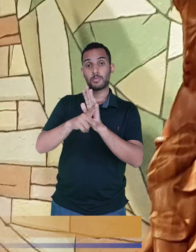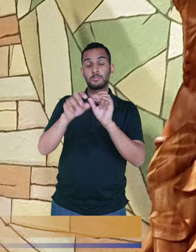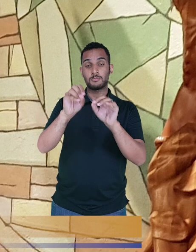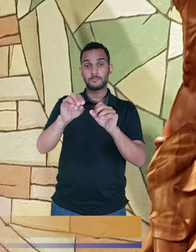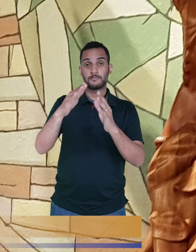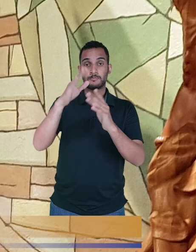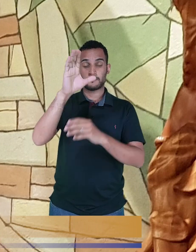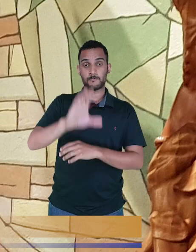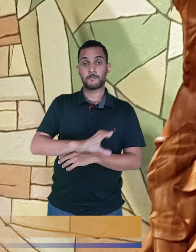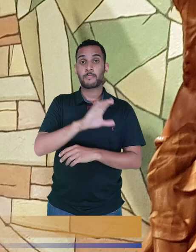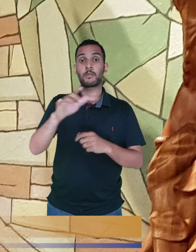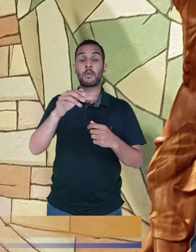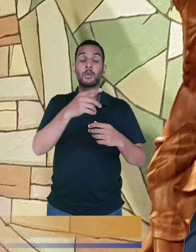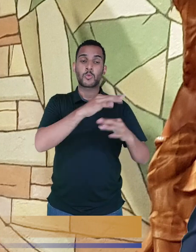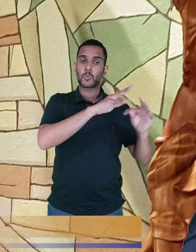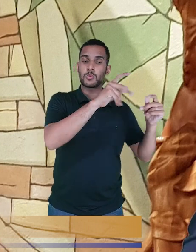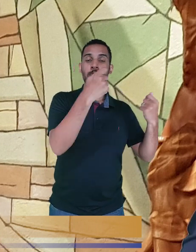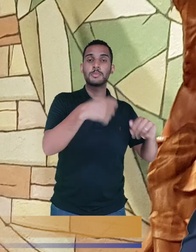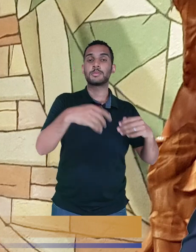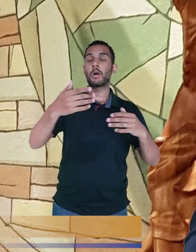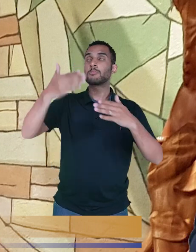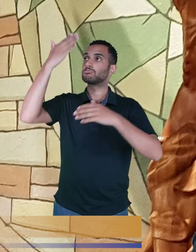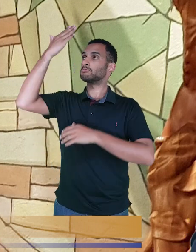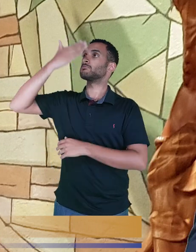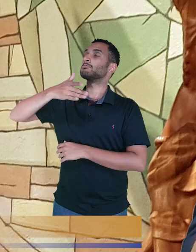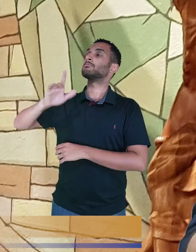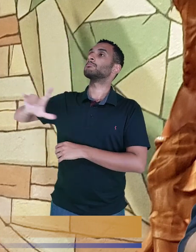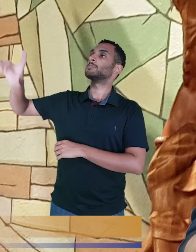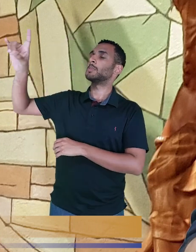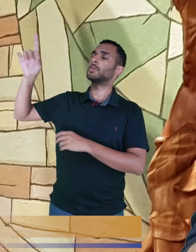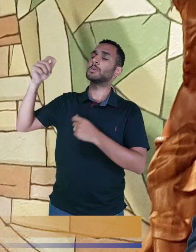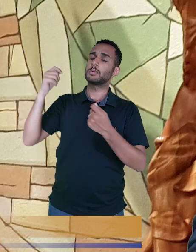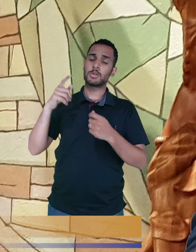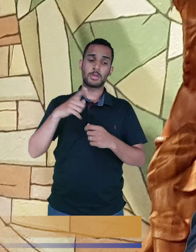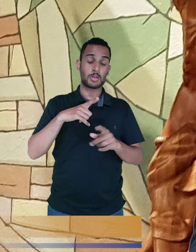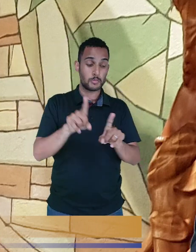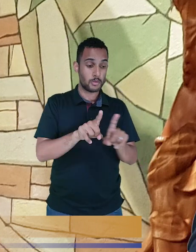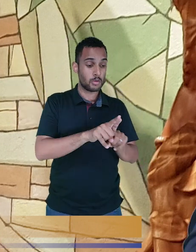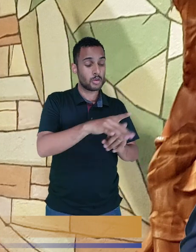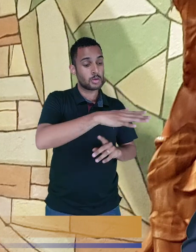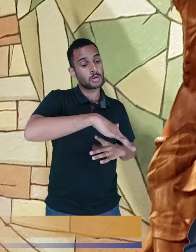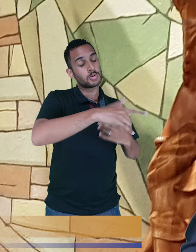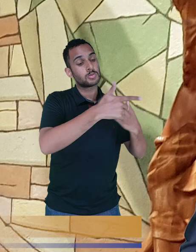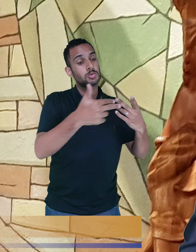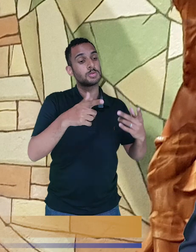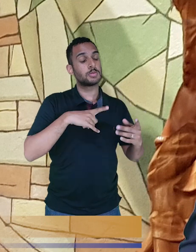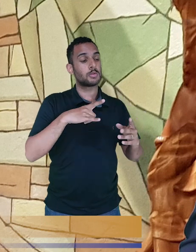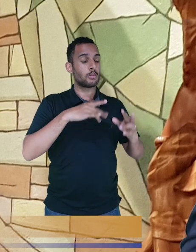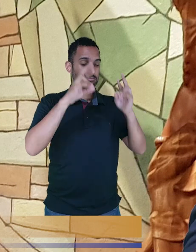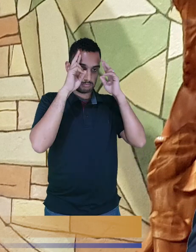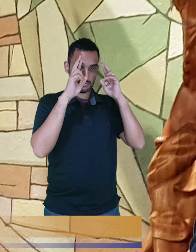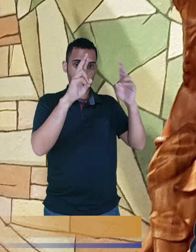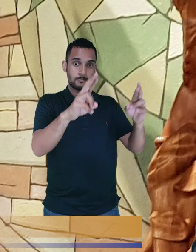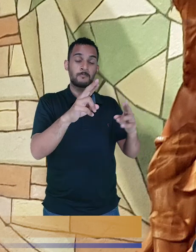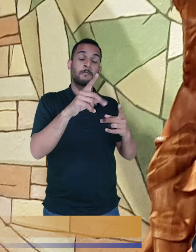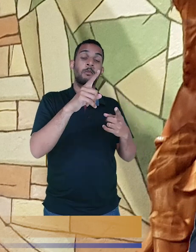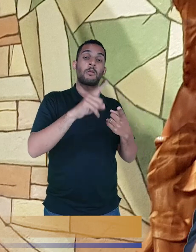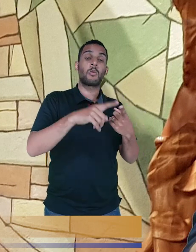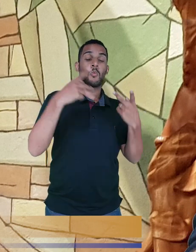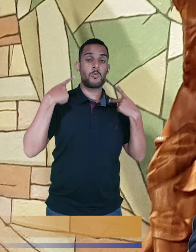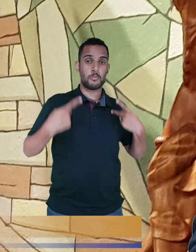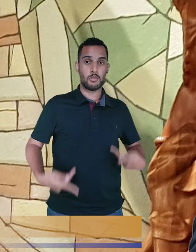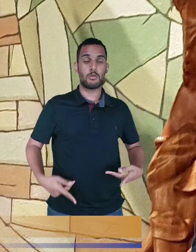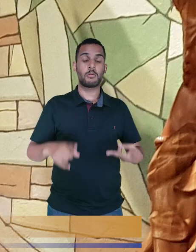humano deve honrar o Criador nas criaturas, se relacionando com elas com seriedade e cuidado. Os seres humanos,